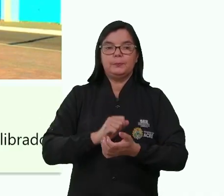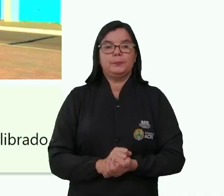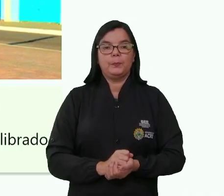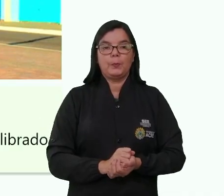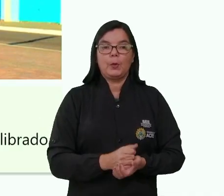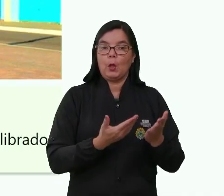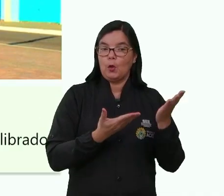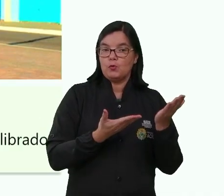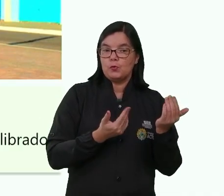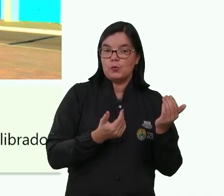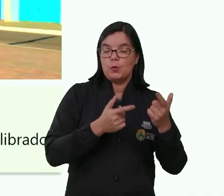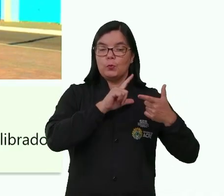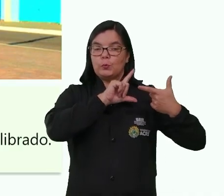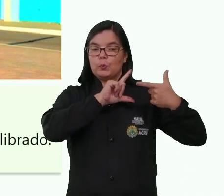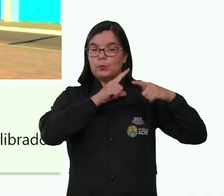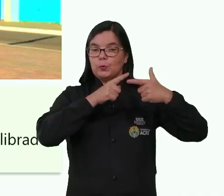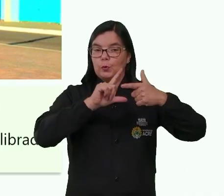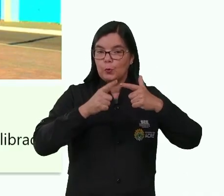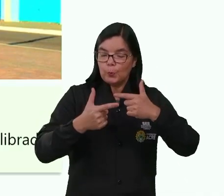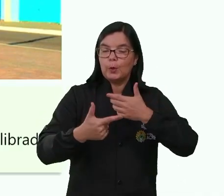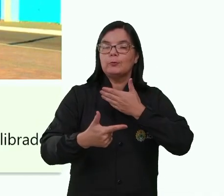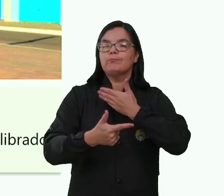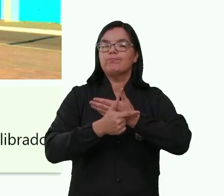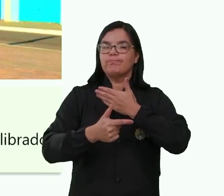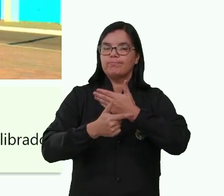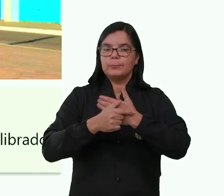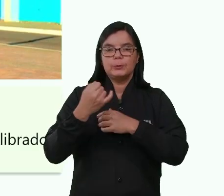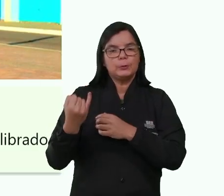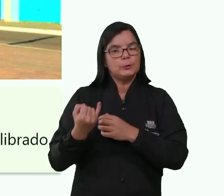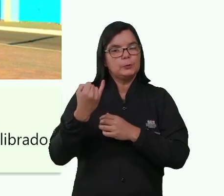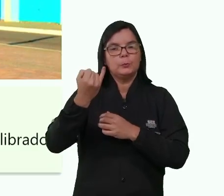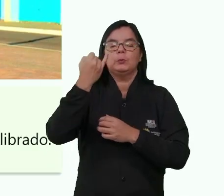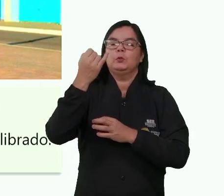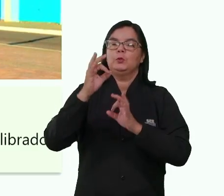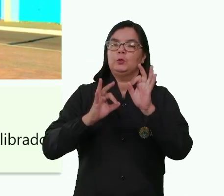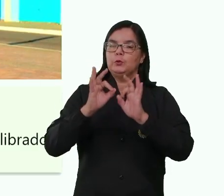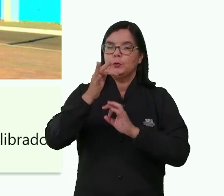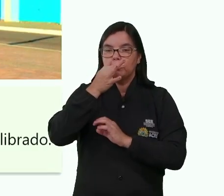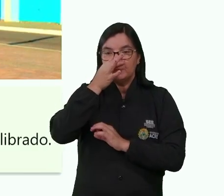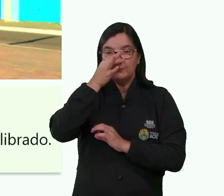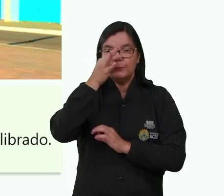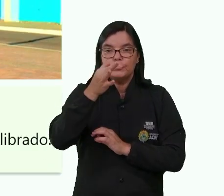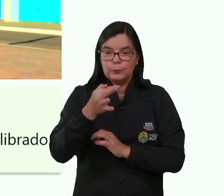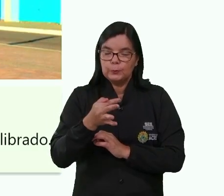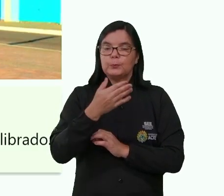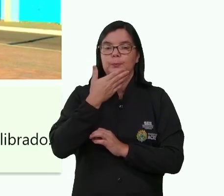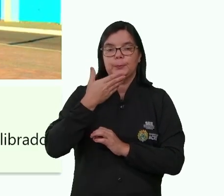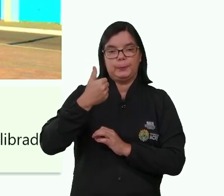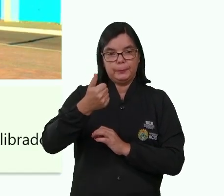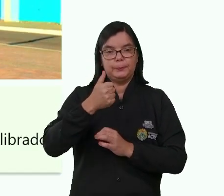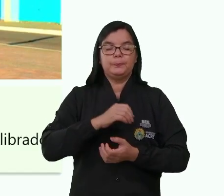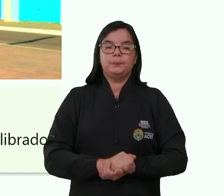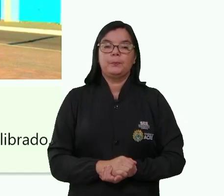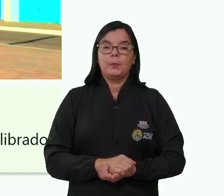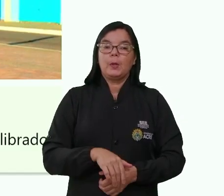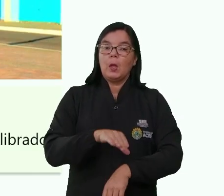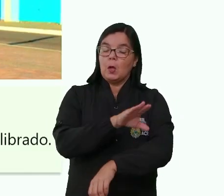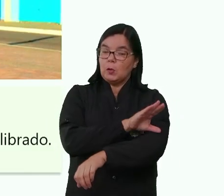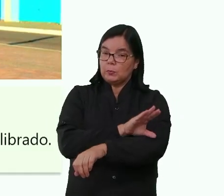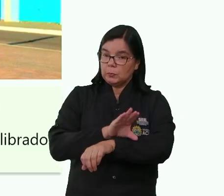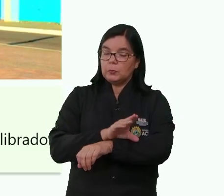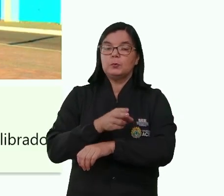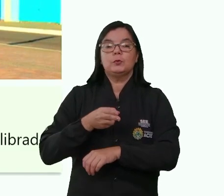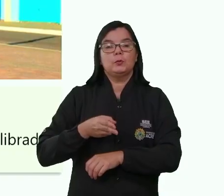e comunidades tradicionais têm papel central na construção de um futuro equilibrado e a